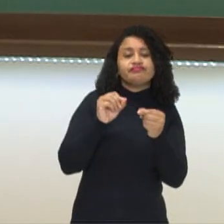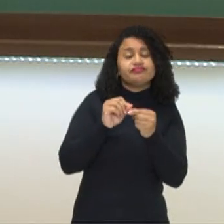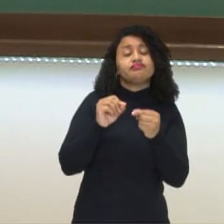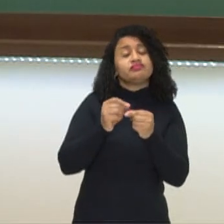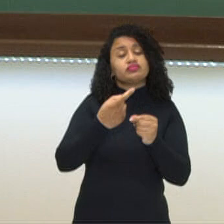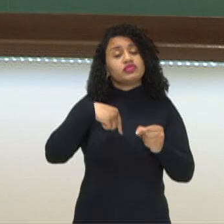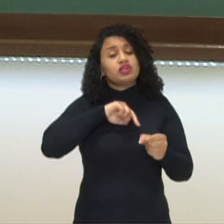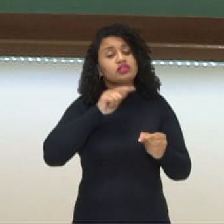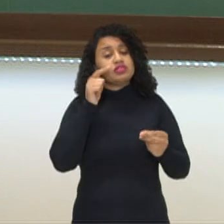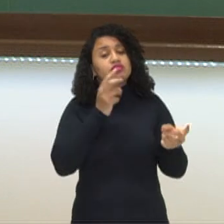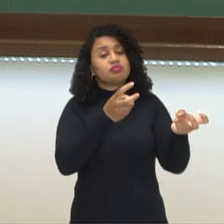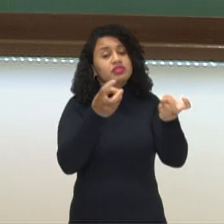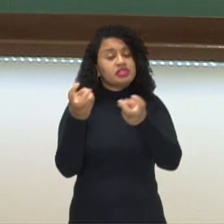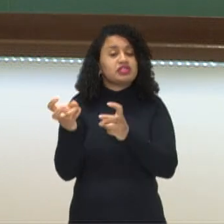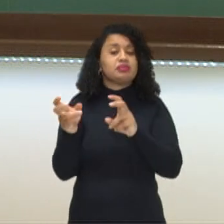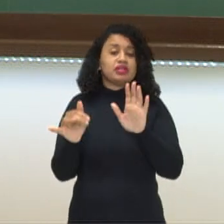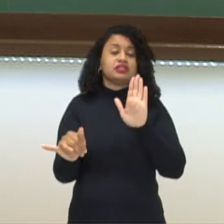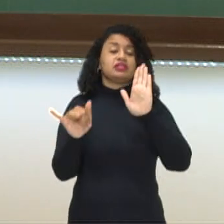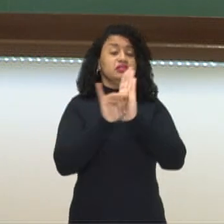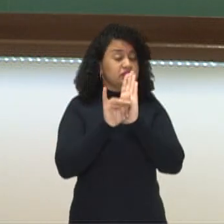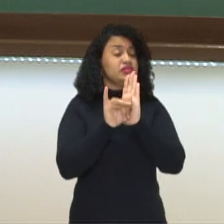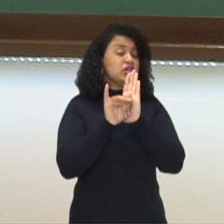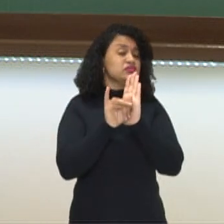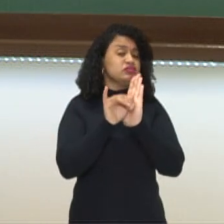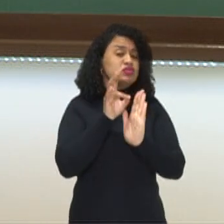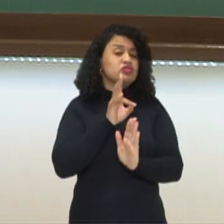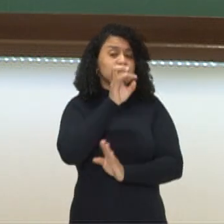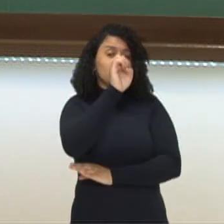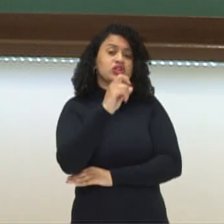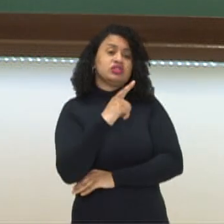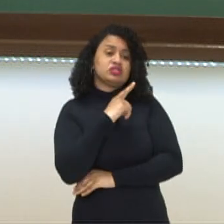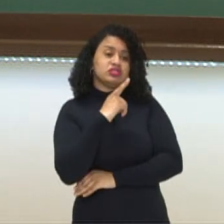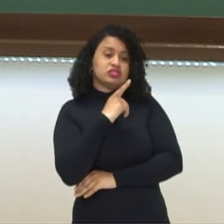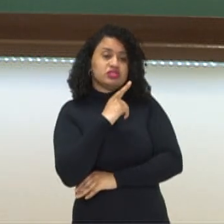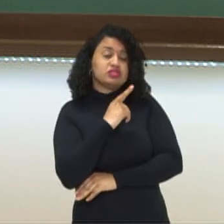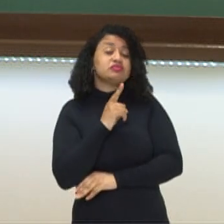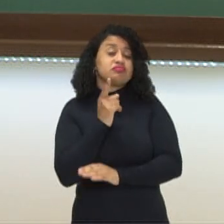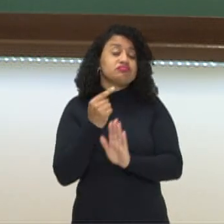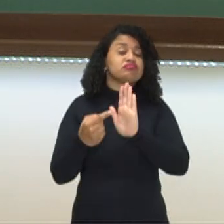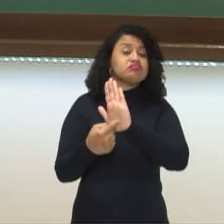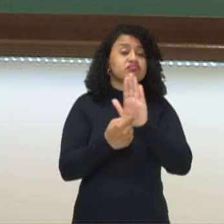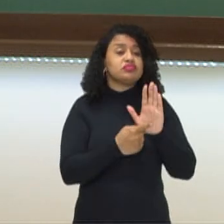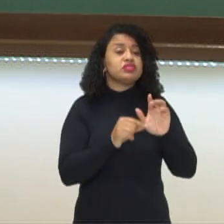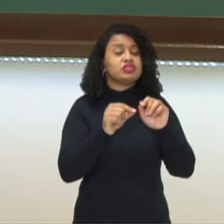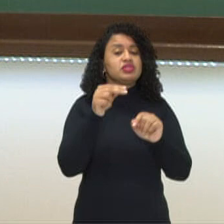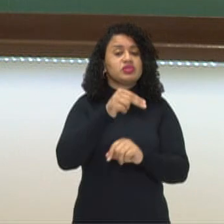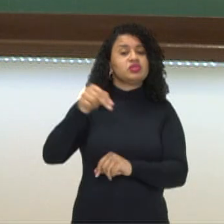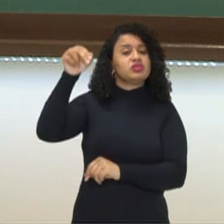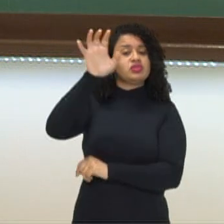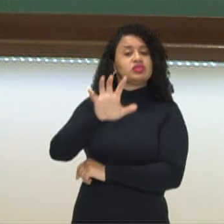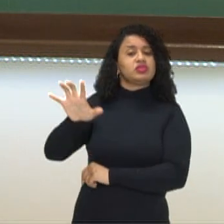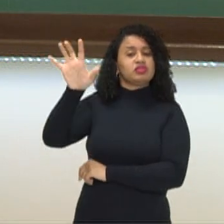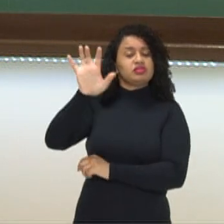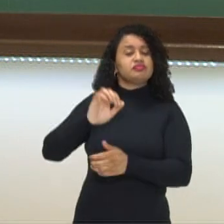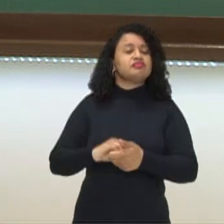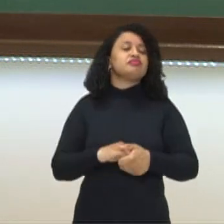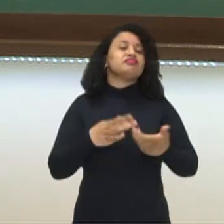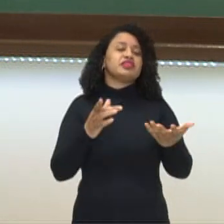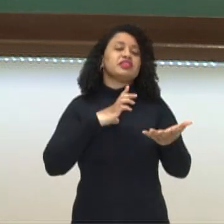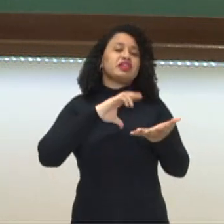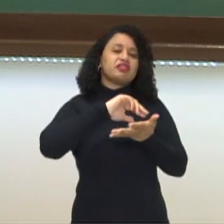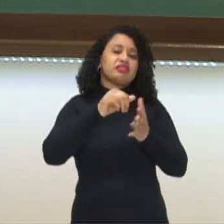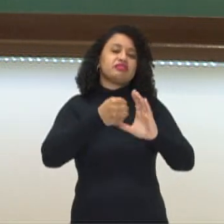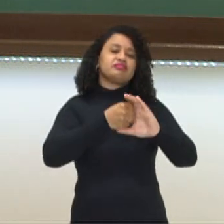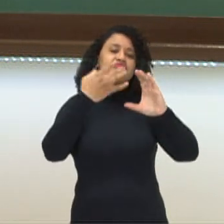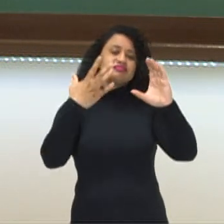gente percebe também essa identidade muito forte, né, aqui apresentando o Nordeste. Então, assim, tem muitas